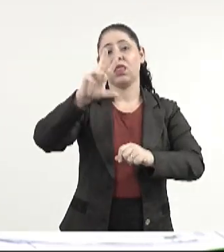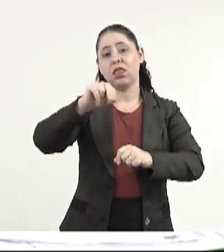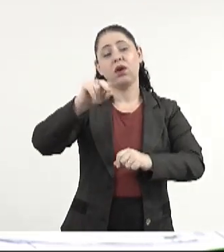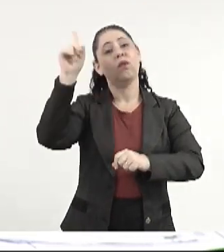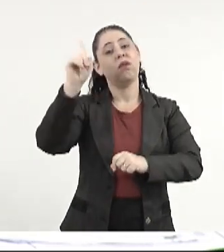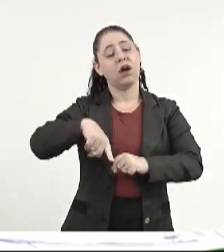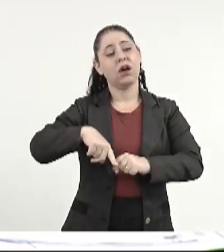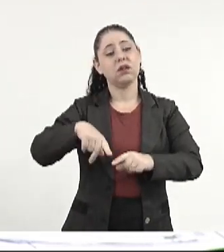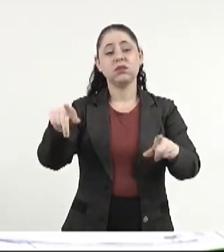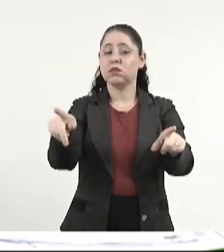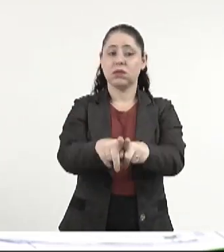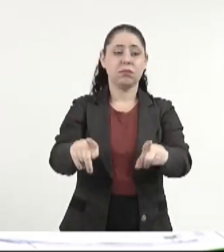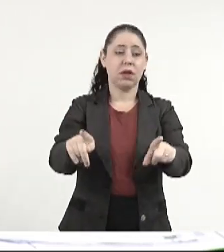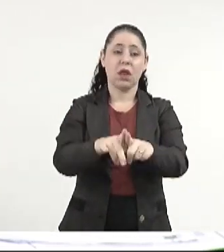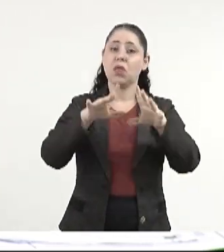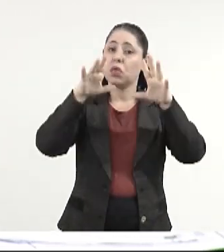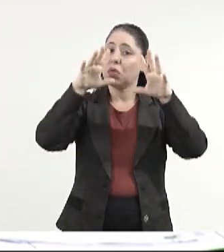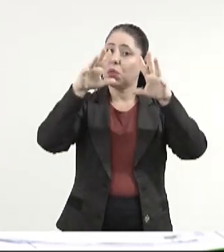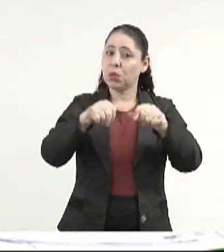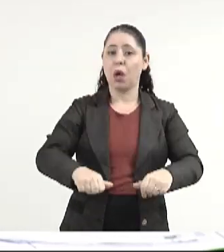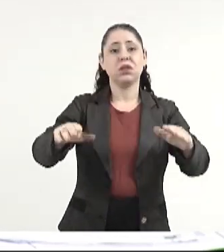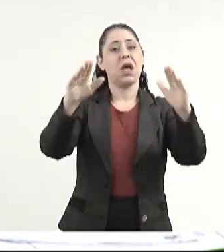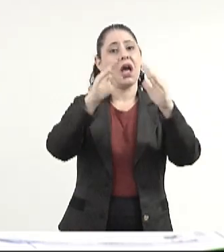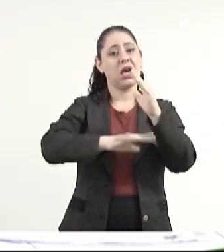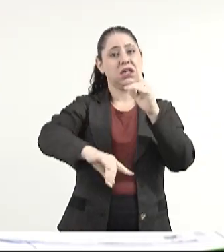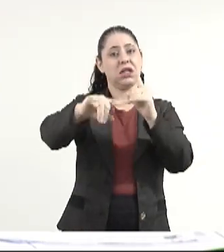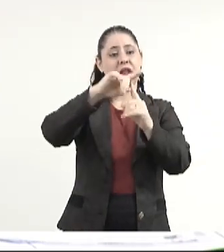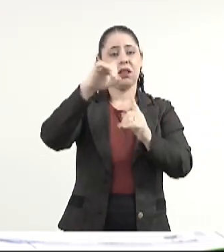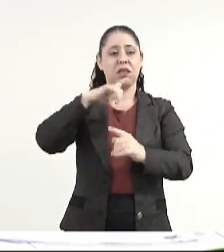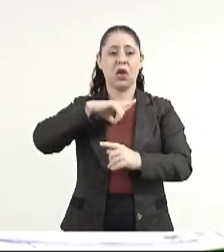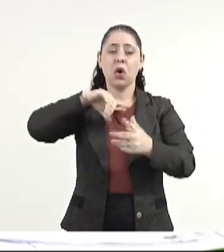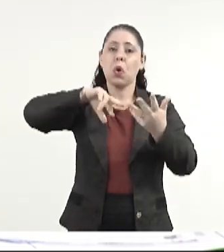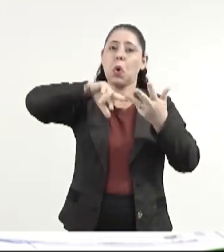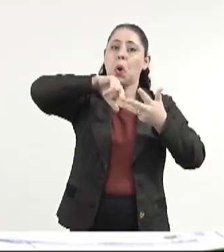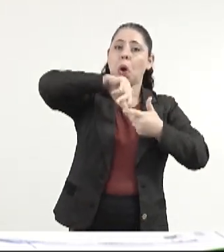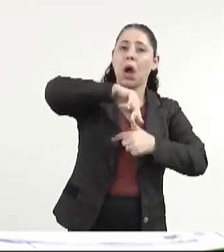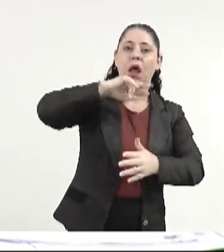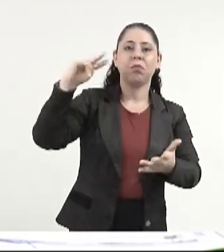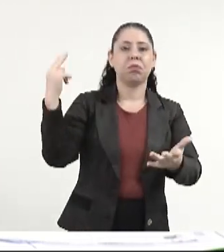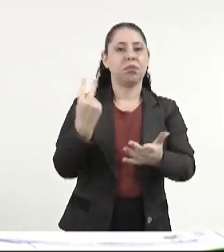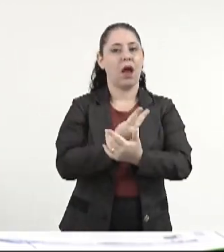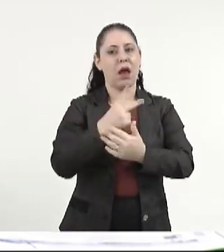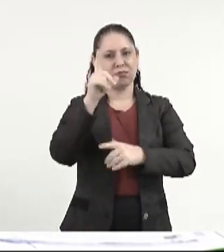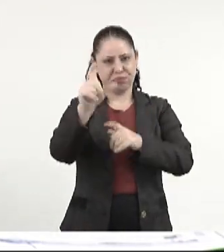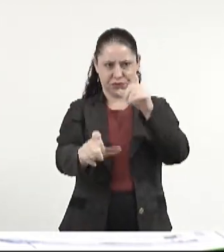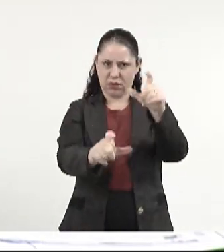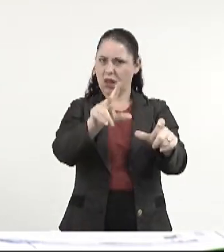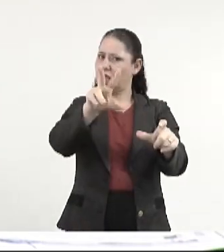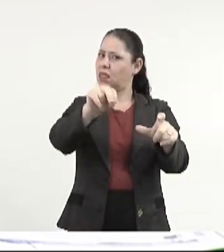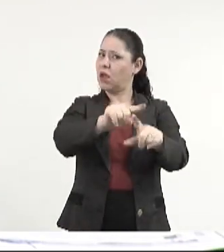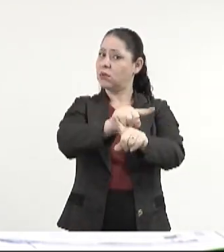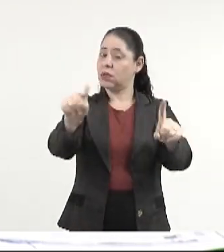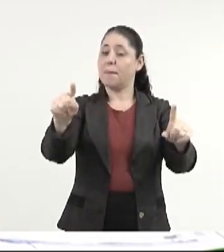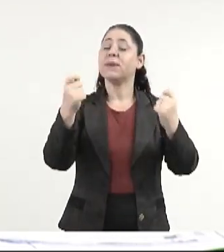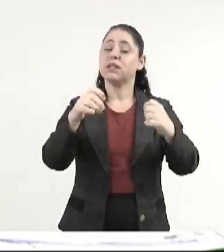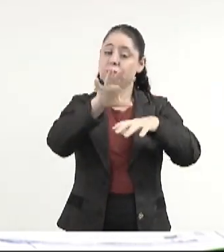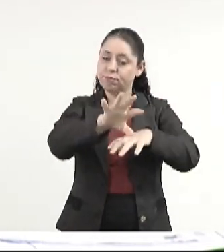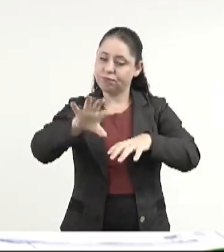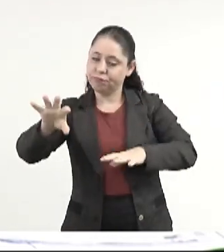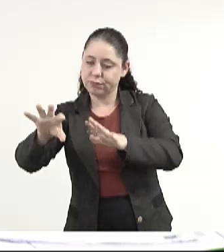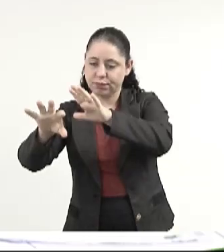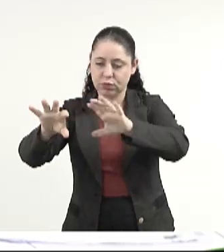todo mundo, nem, por outro lado, todas as igrejas têm coisas erradas e todo mundo tem coisa errada. É importante a gente saber